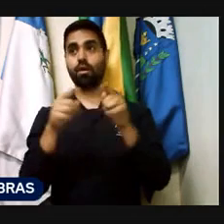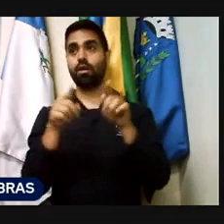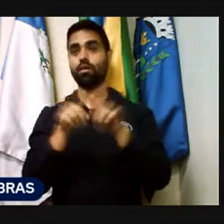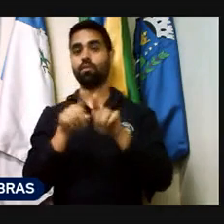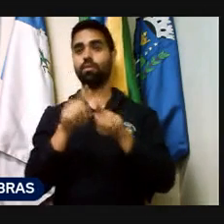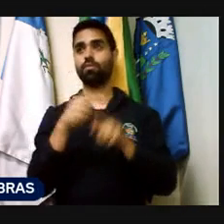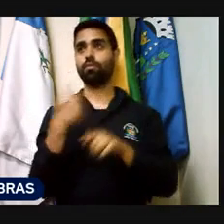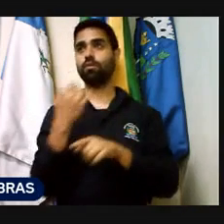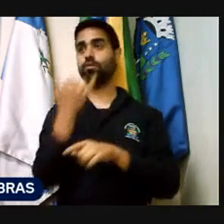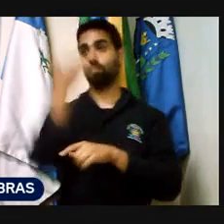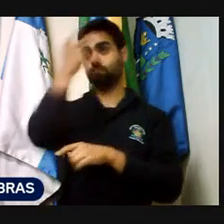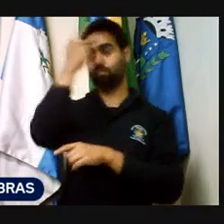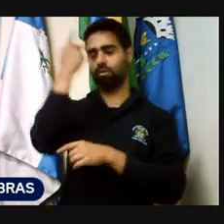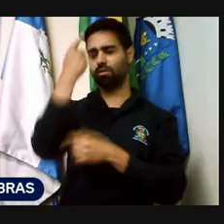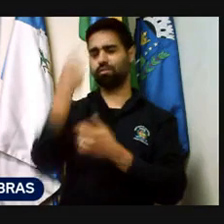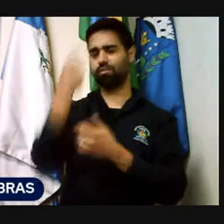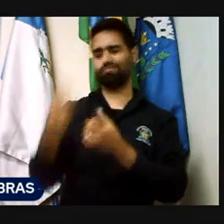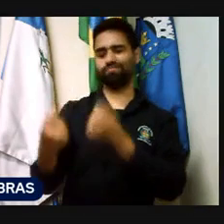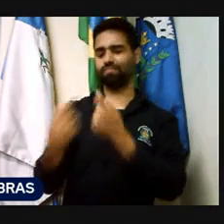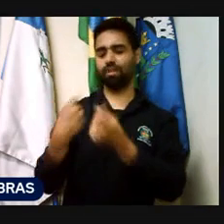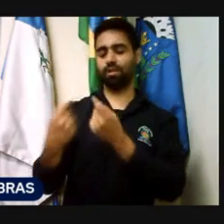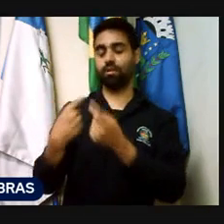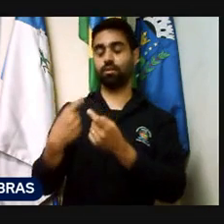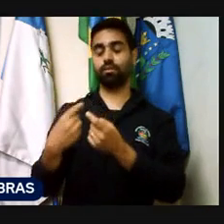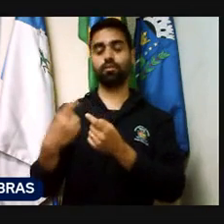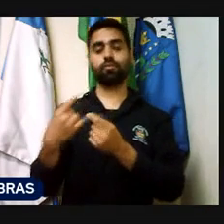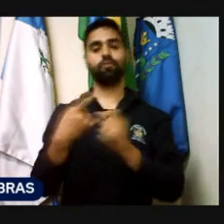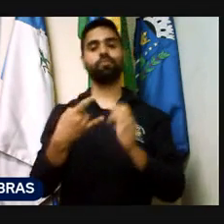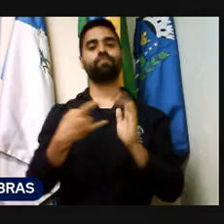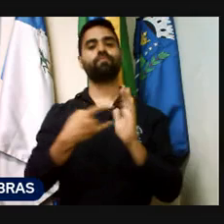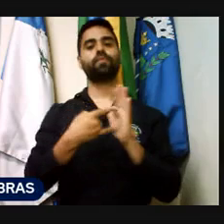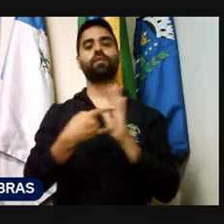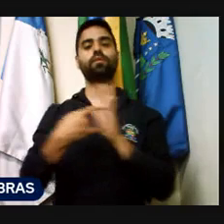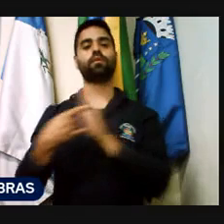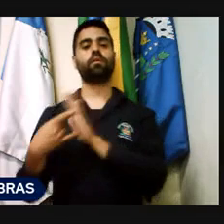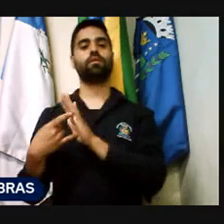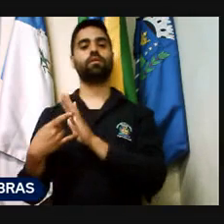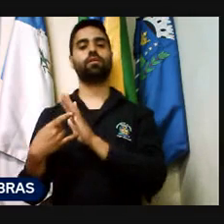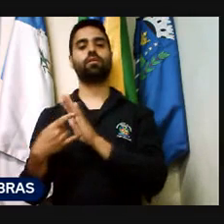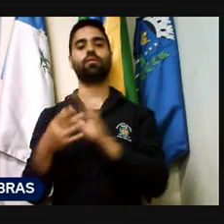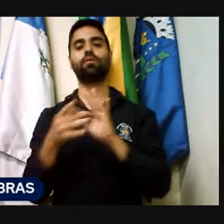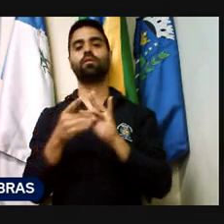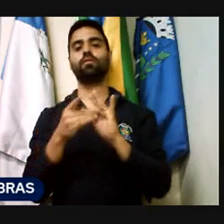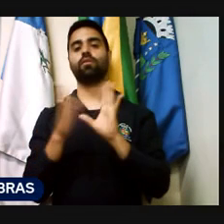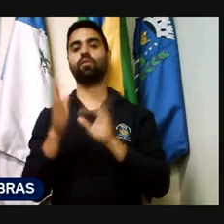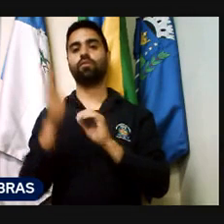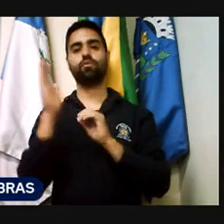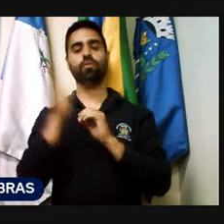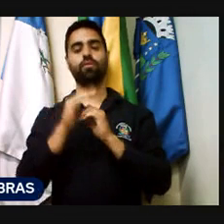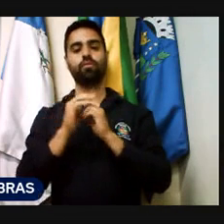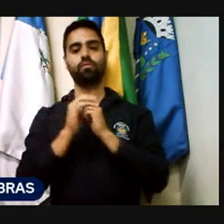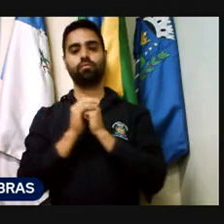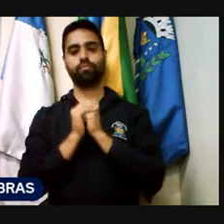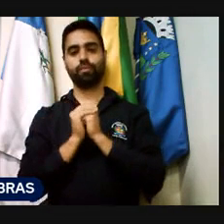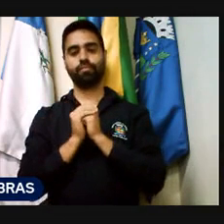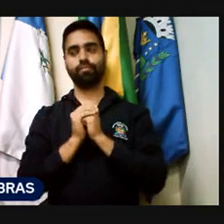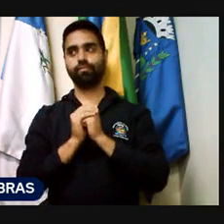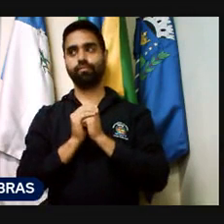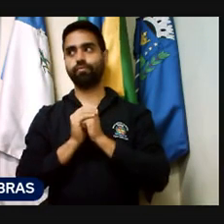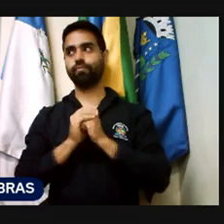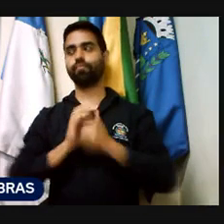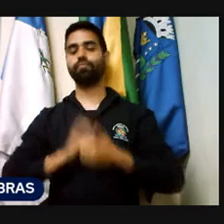nossas ofensas, assim como nós perdoamos a quem nos tem ofendido. E não deixeis cair em tentação,